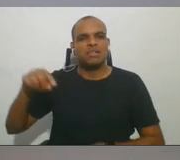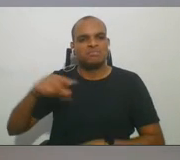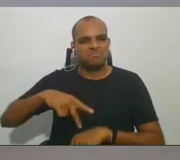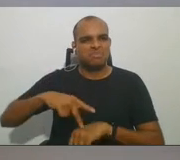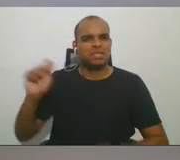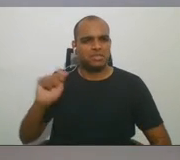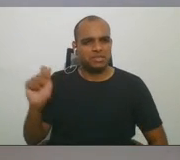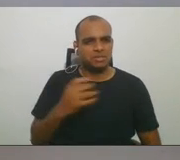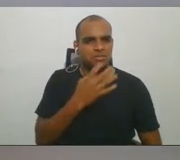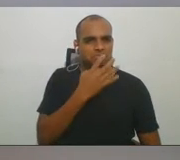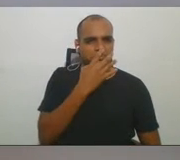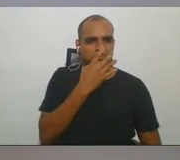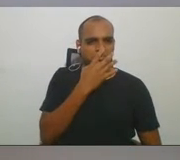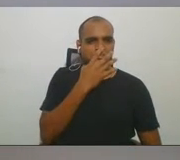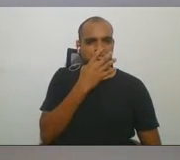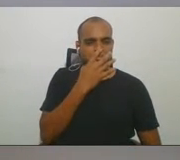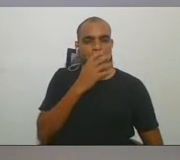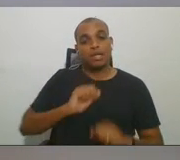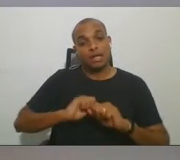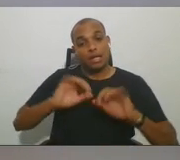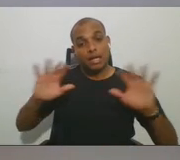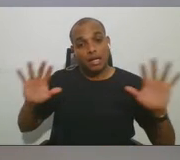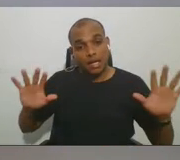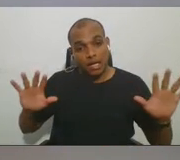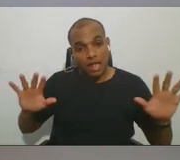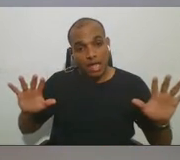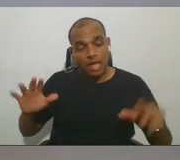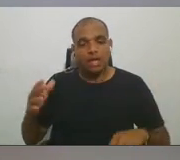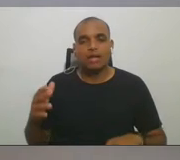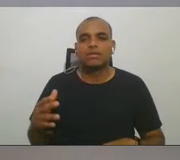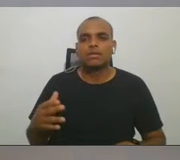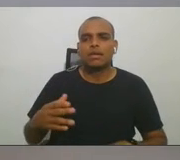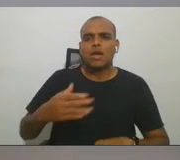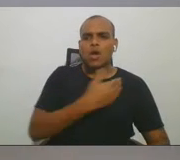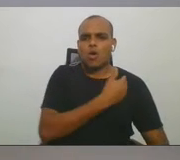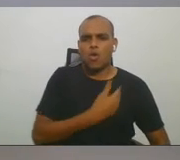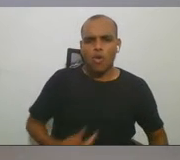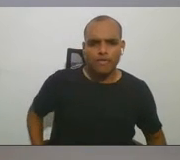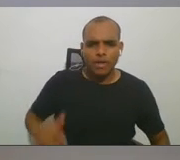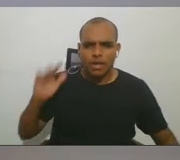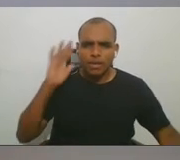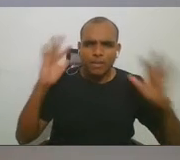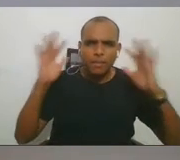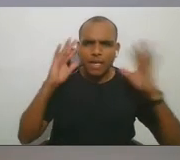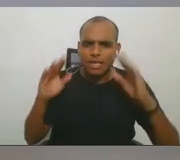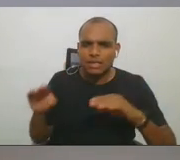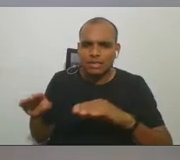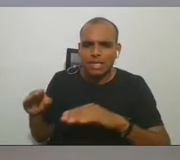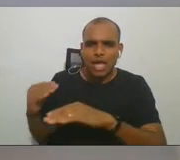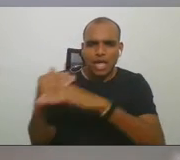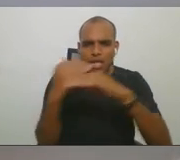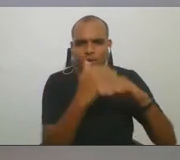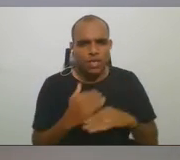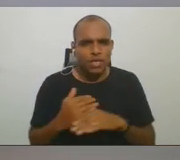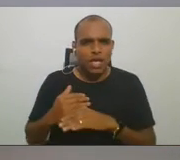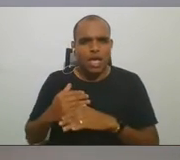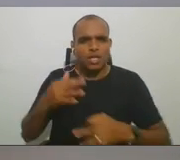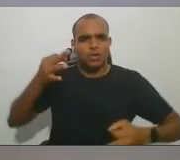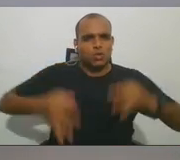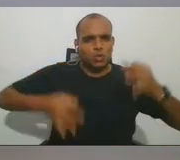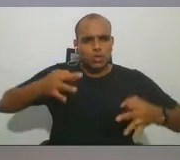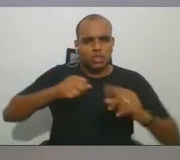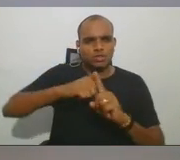né? E claro, que a presença de um Estado que pense a equidade e a justiça social, ela